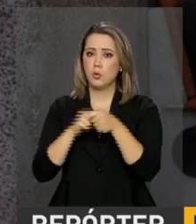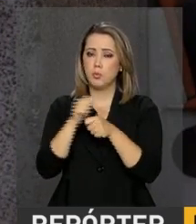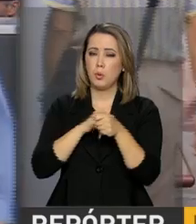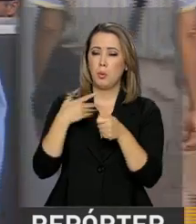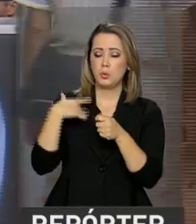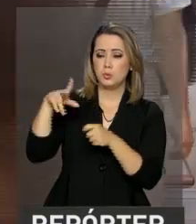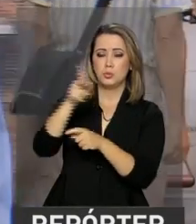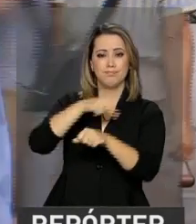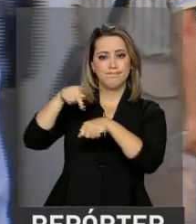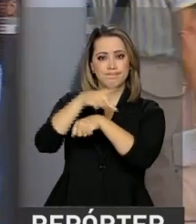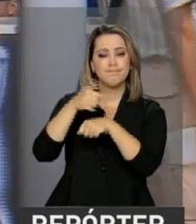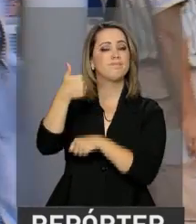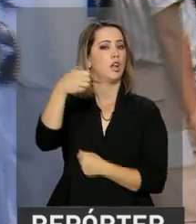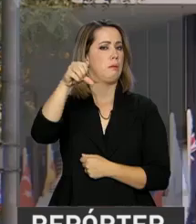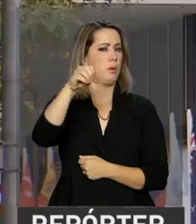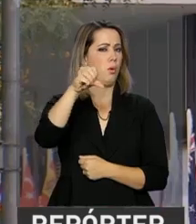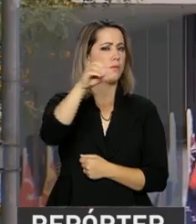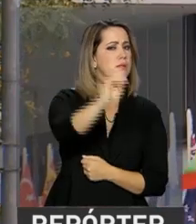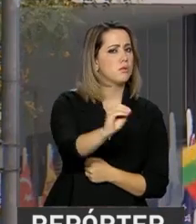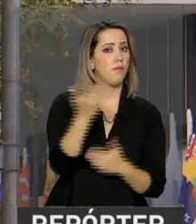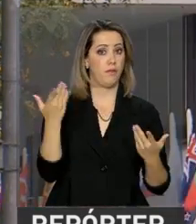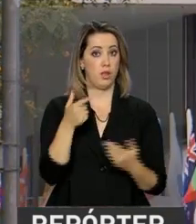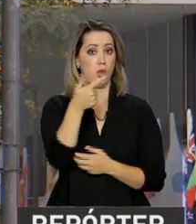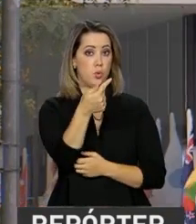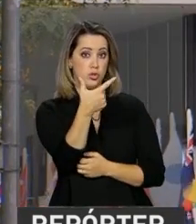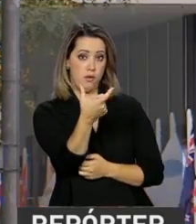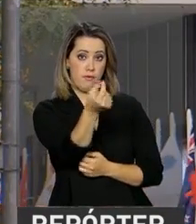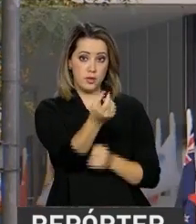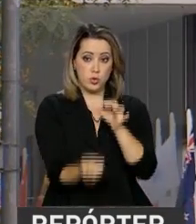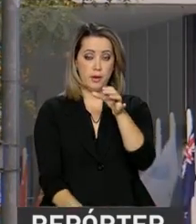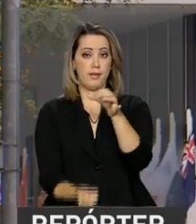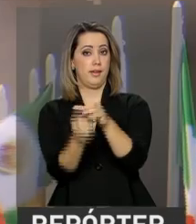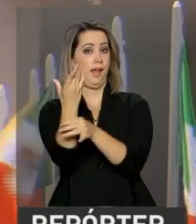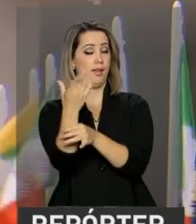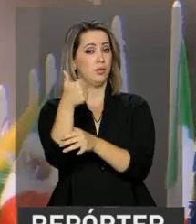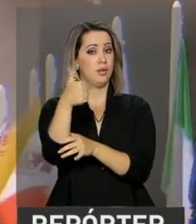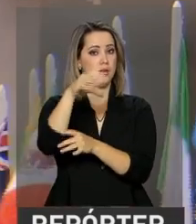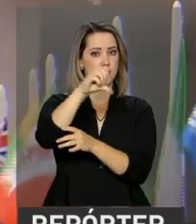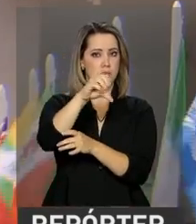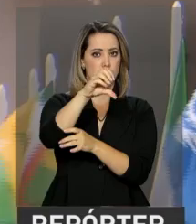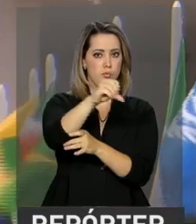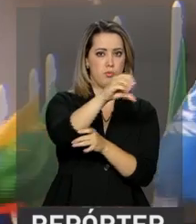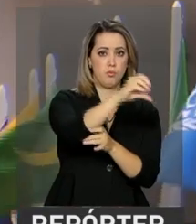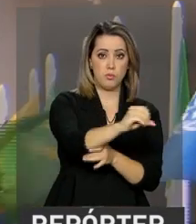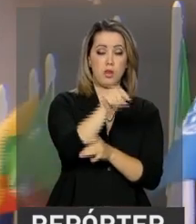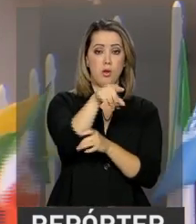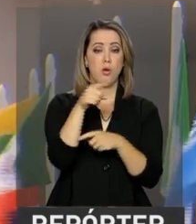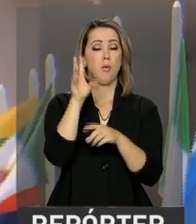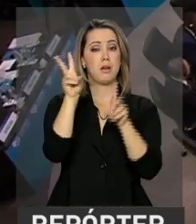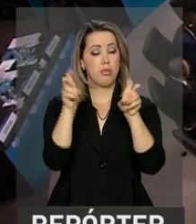vários países na década de 1990 o G20 nasceu em 1999 para tratar das